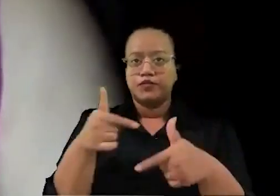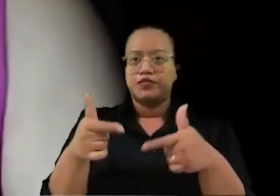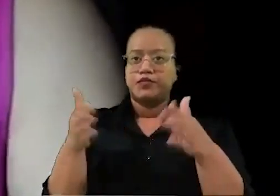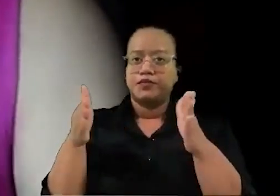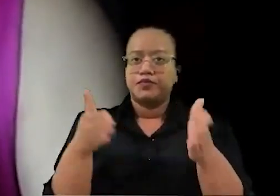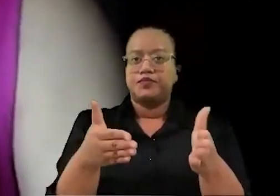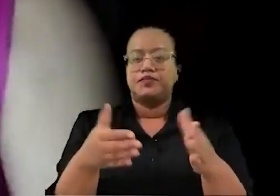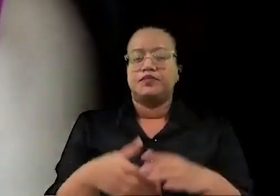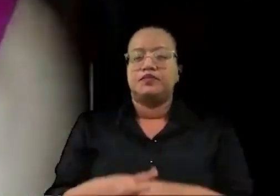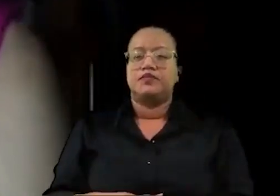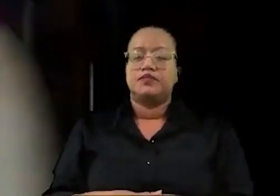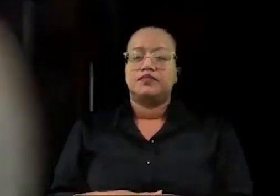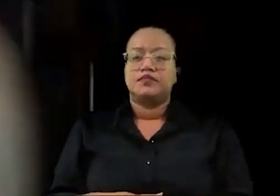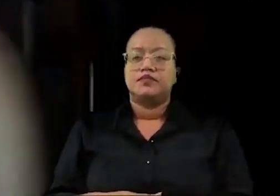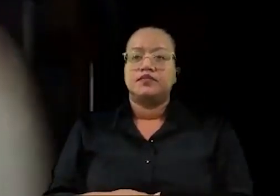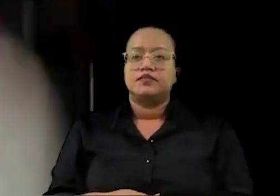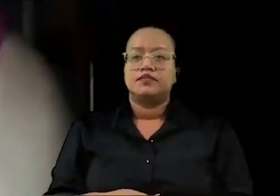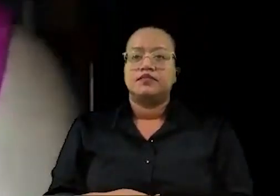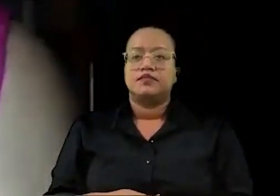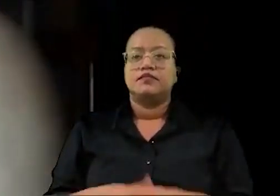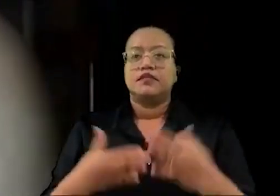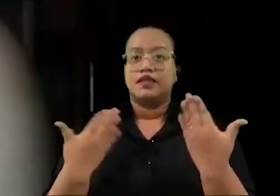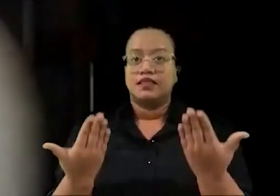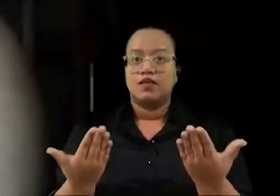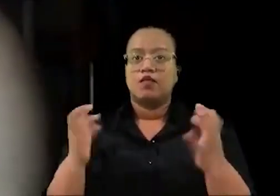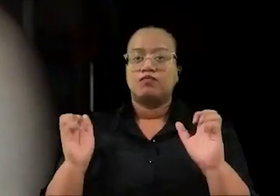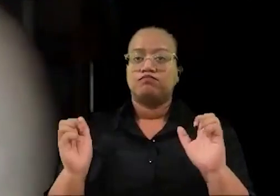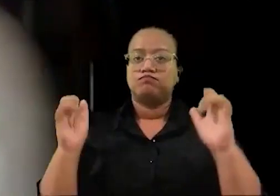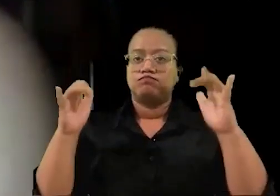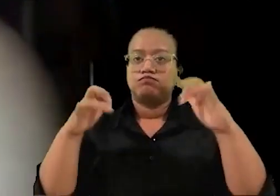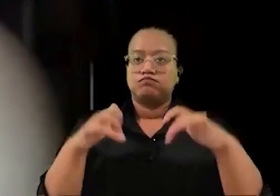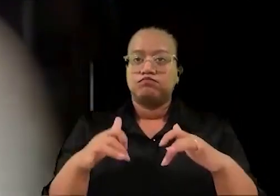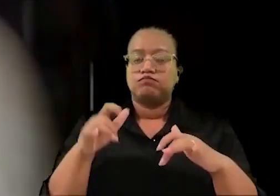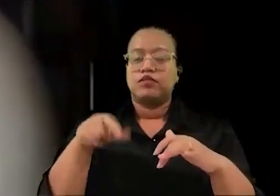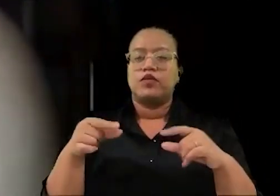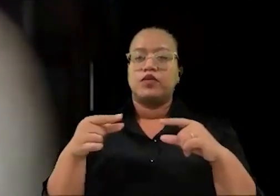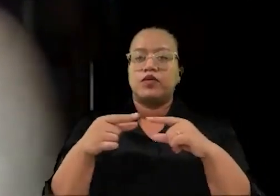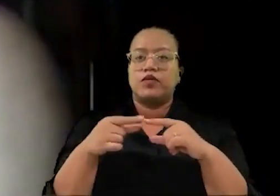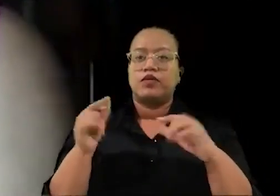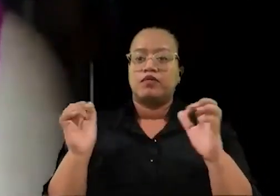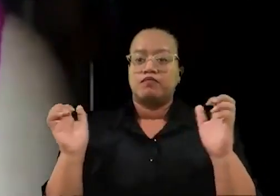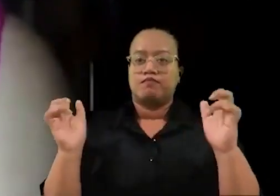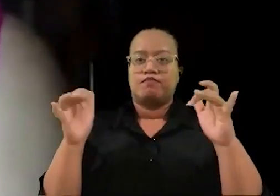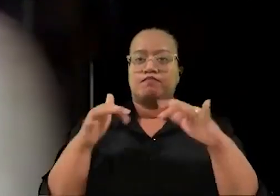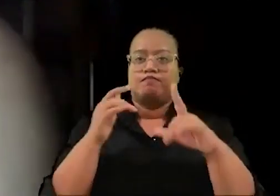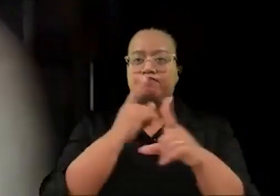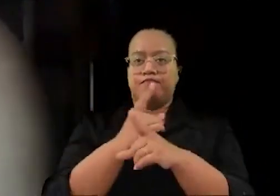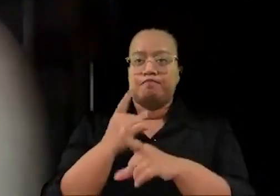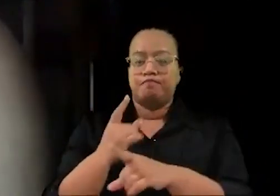esse encontro, que eu coloco mais como encontro, dentro mesmo da concepção